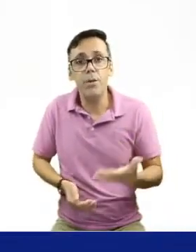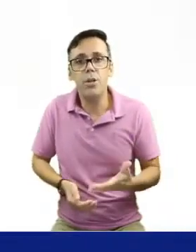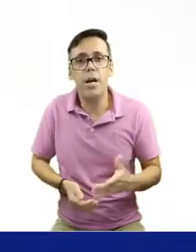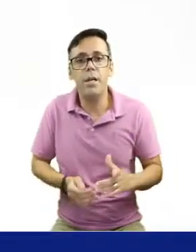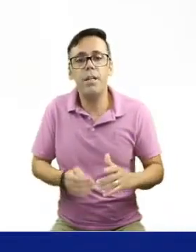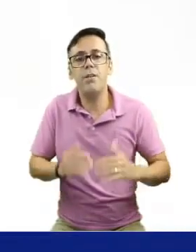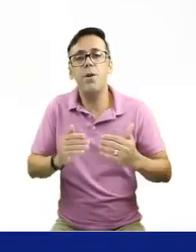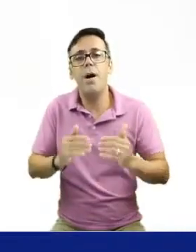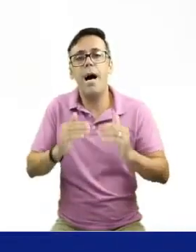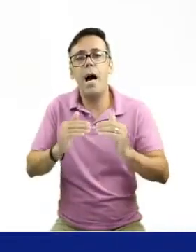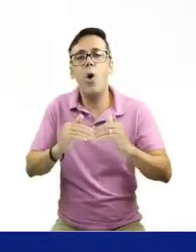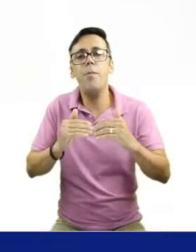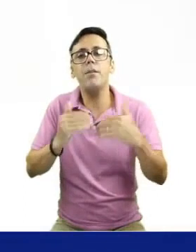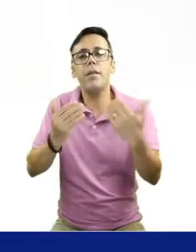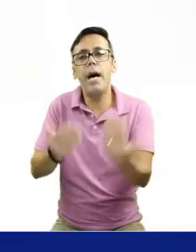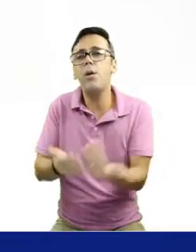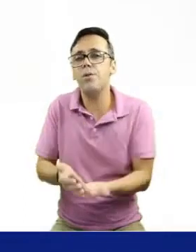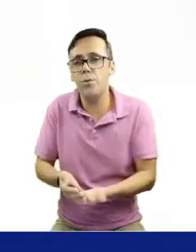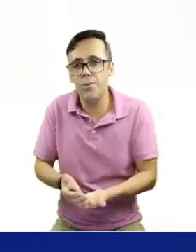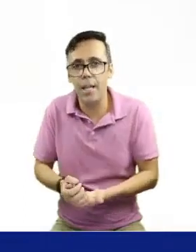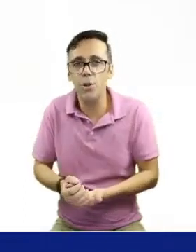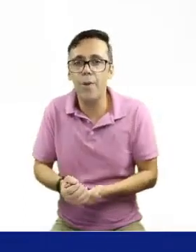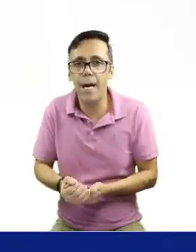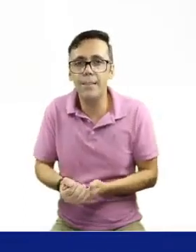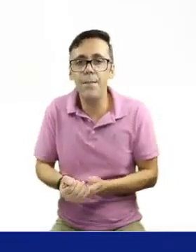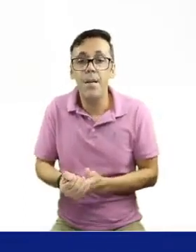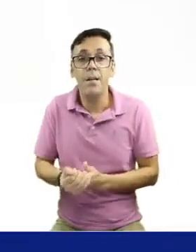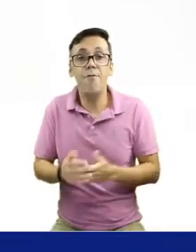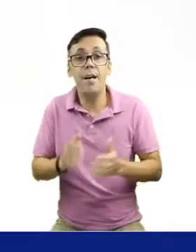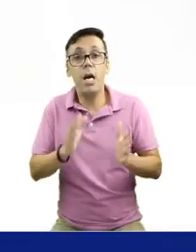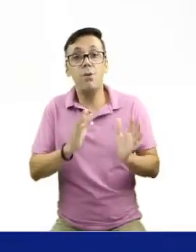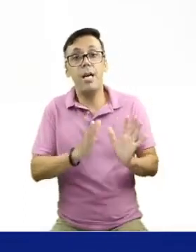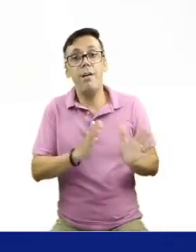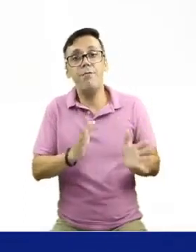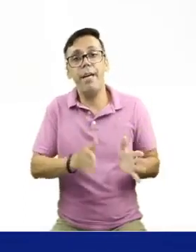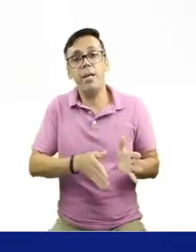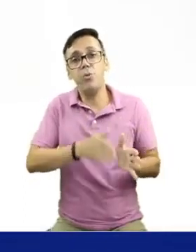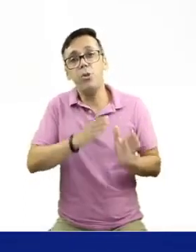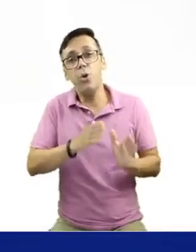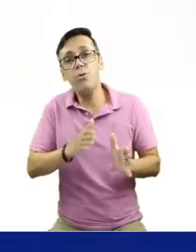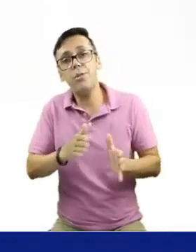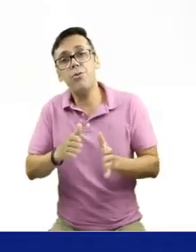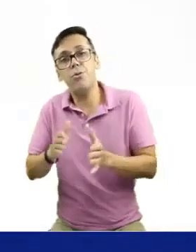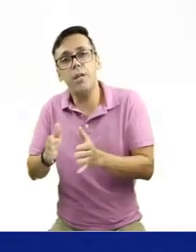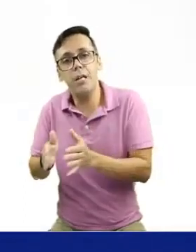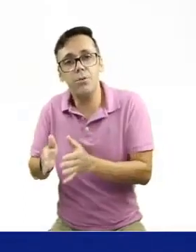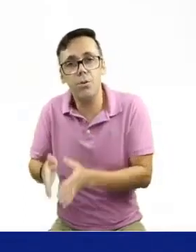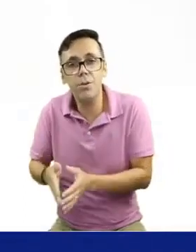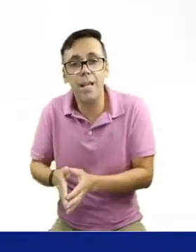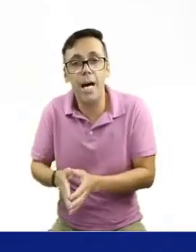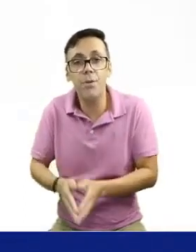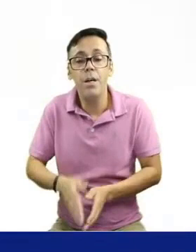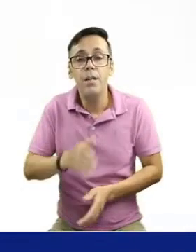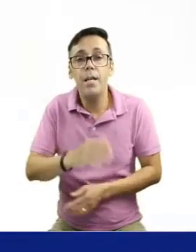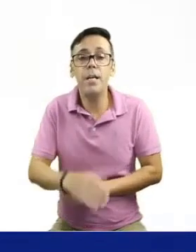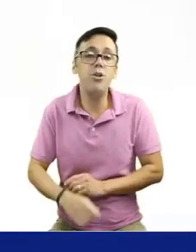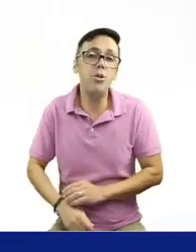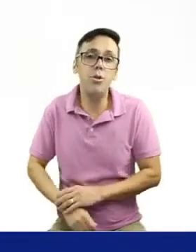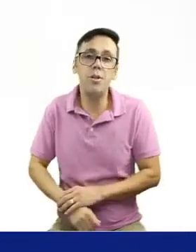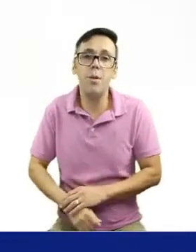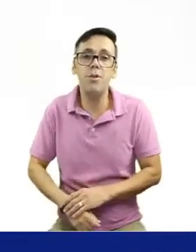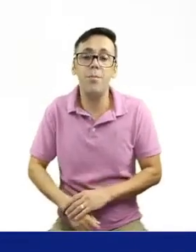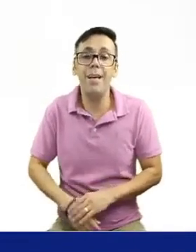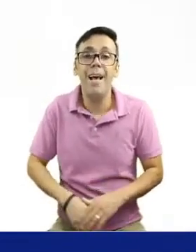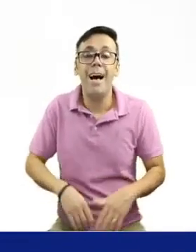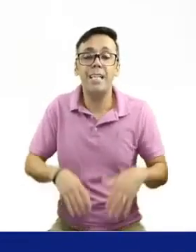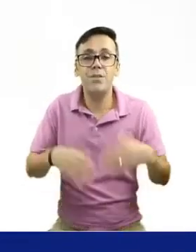E aí planos de carreira que vão aumentar o seu salário base que vai causar reflexo em todos os adicionais o seu salário E